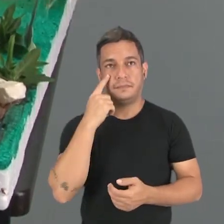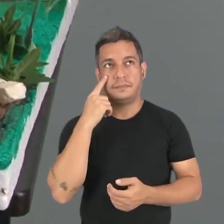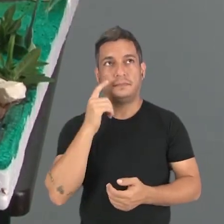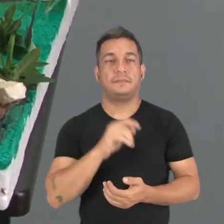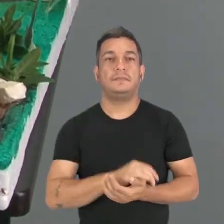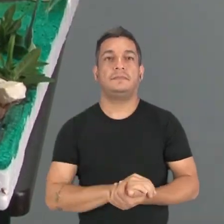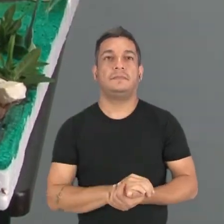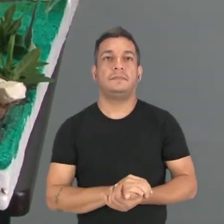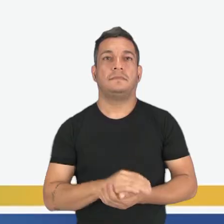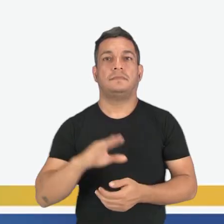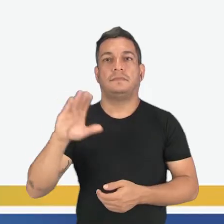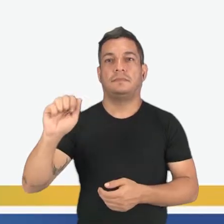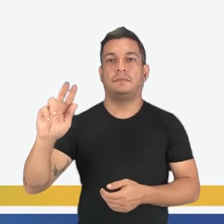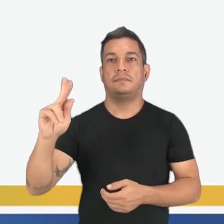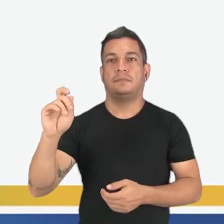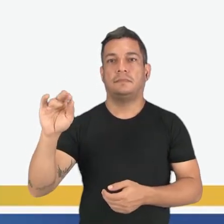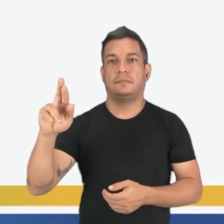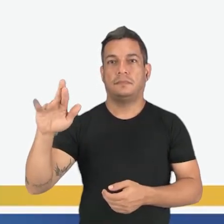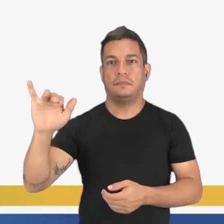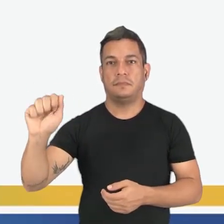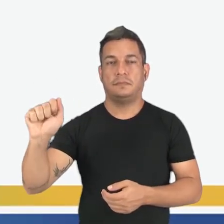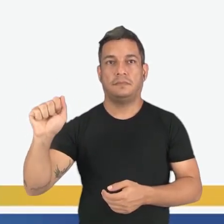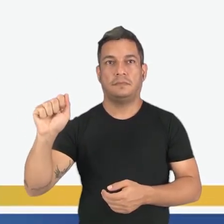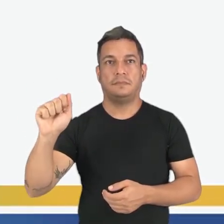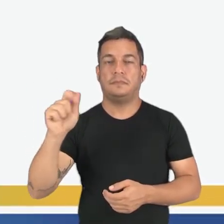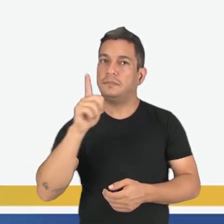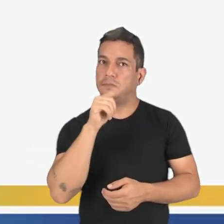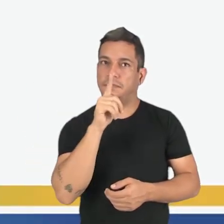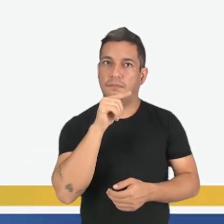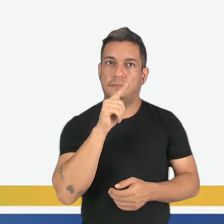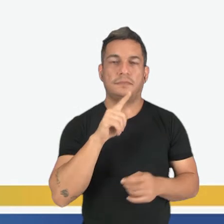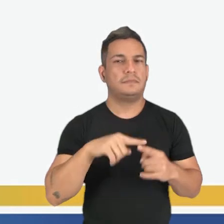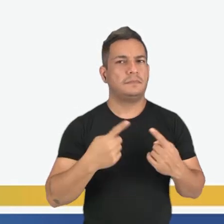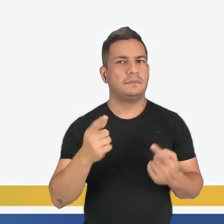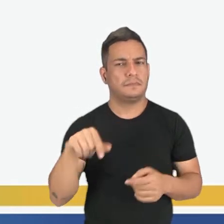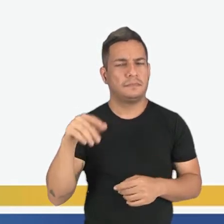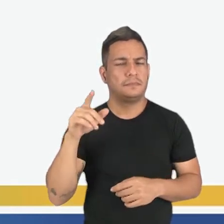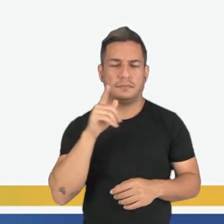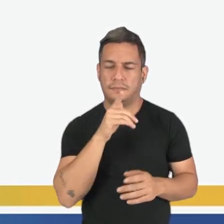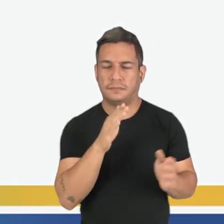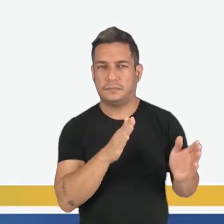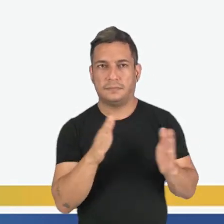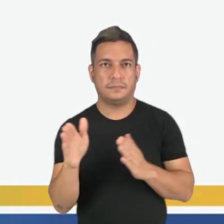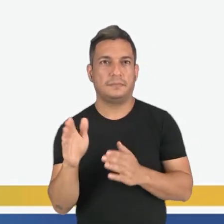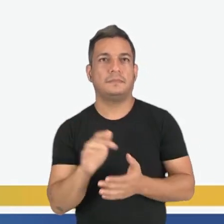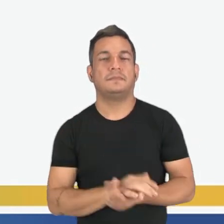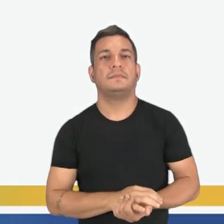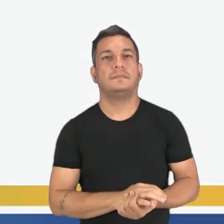maquete. Cachoeira. Cachoeira é água, mas será que é uma das partes do rio?